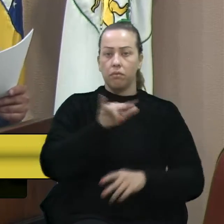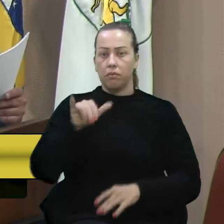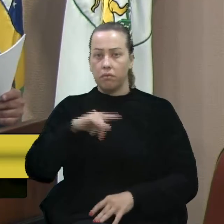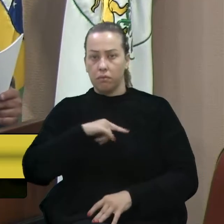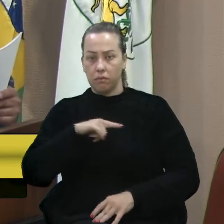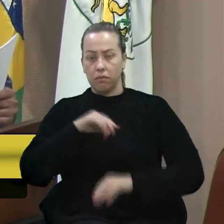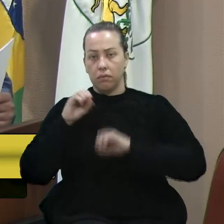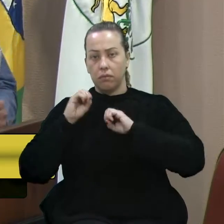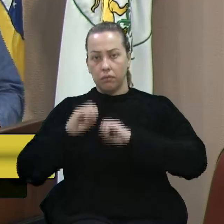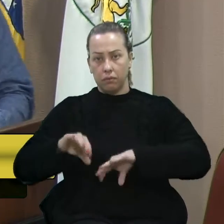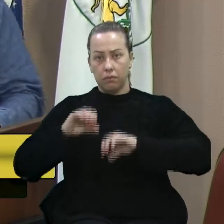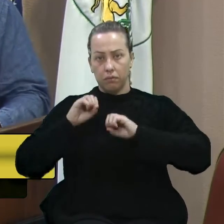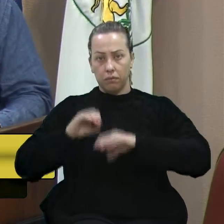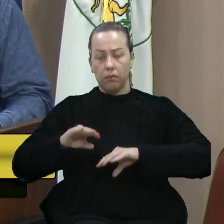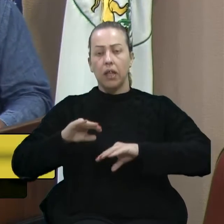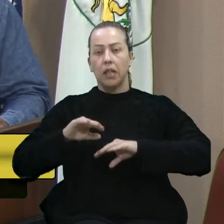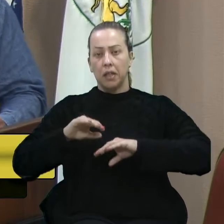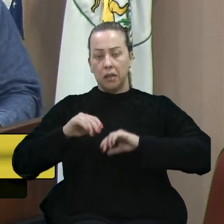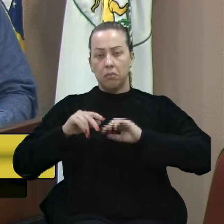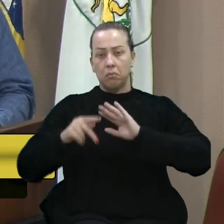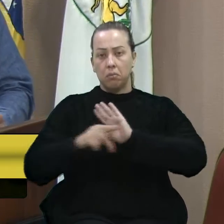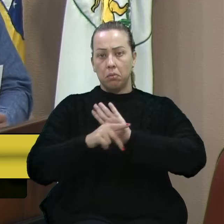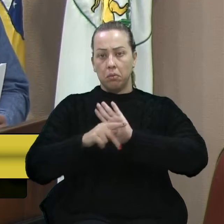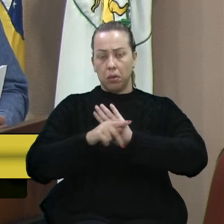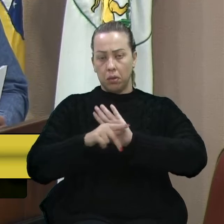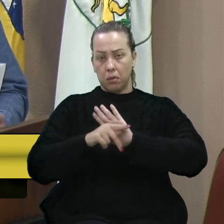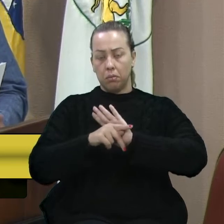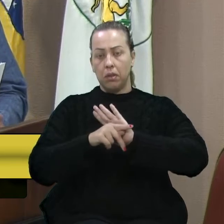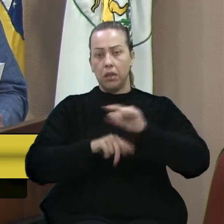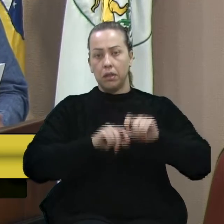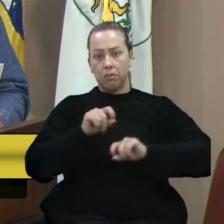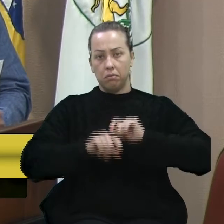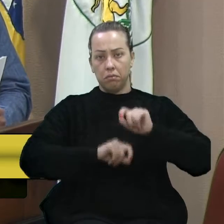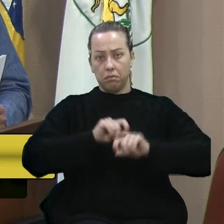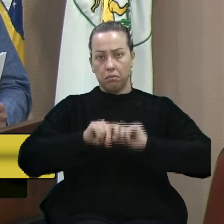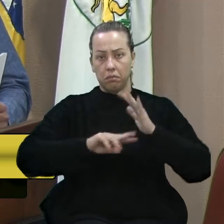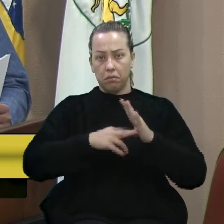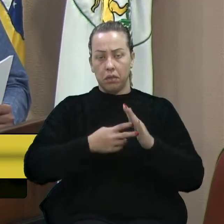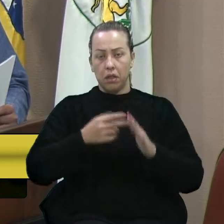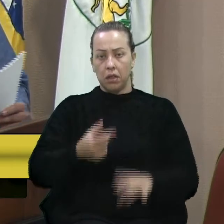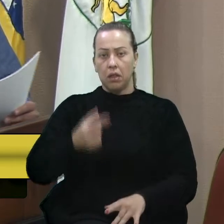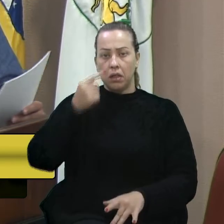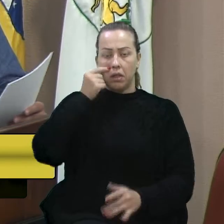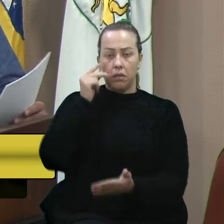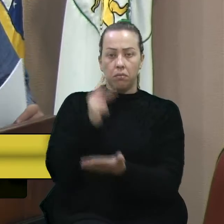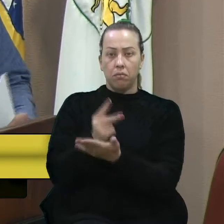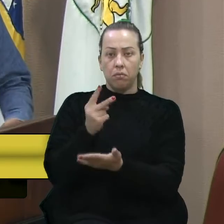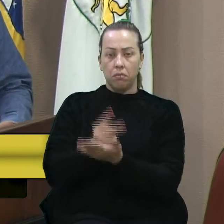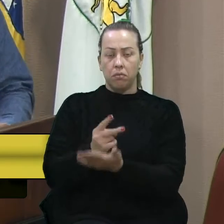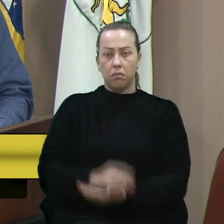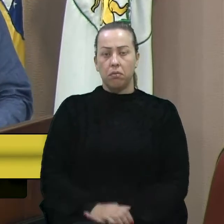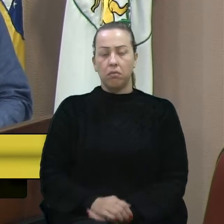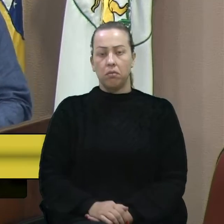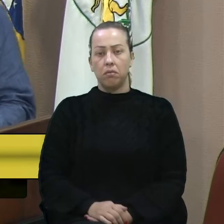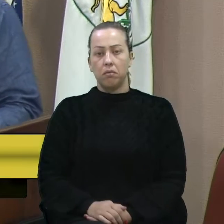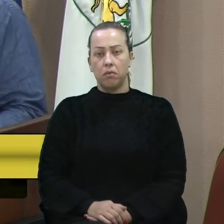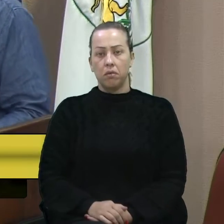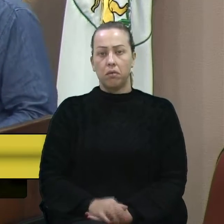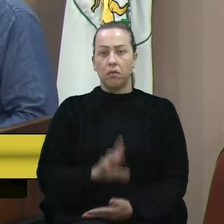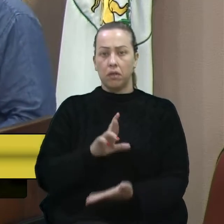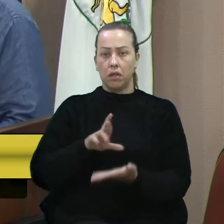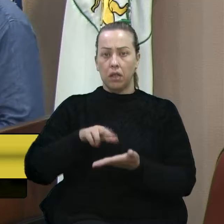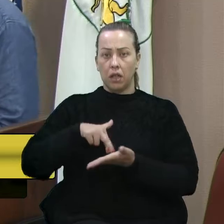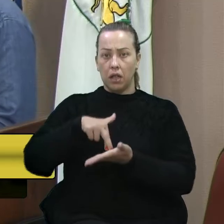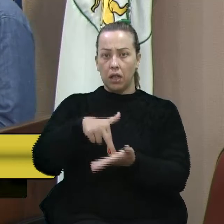de educação bancária, né? E que é tão presente, infelizmente, na nossa